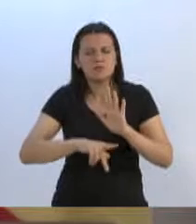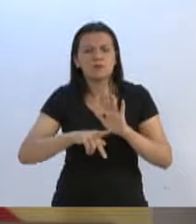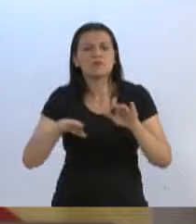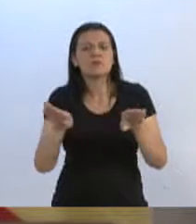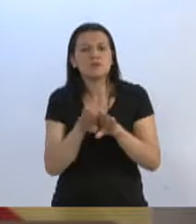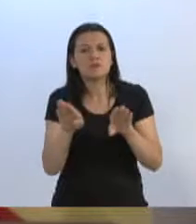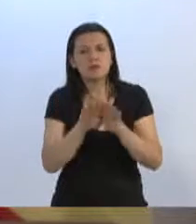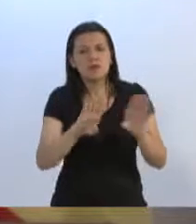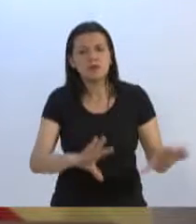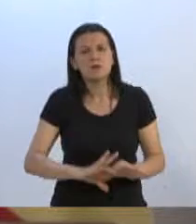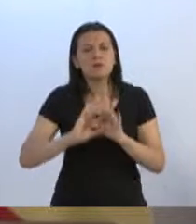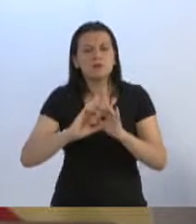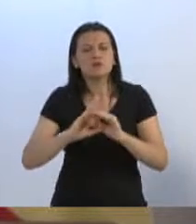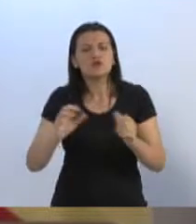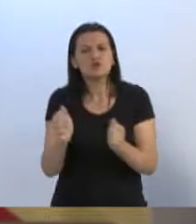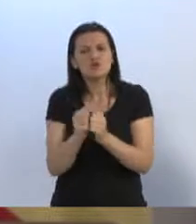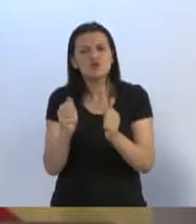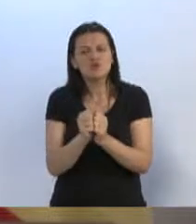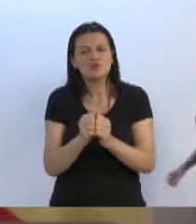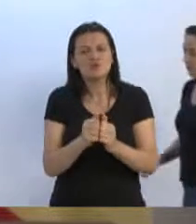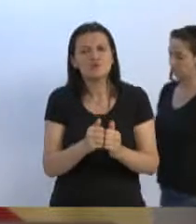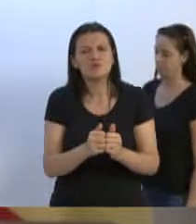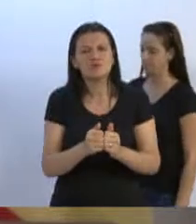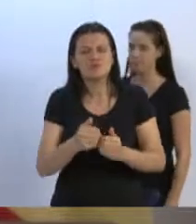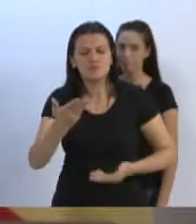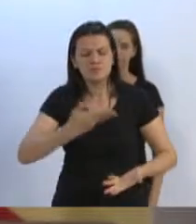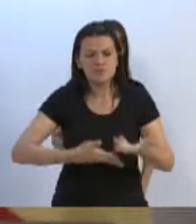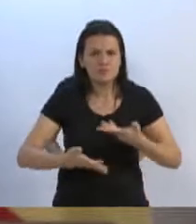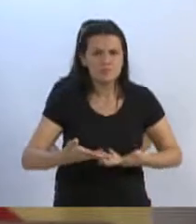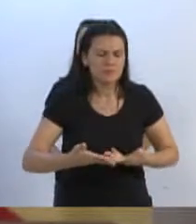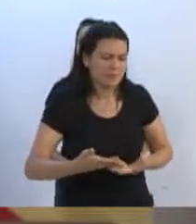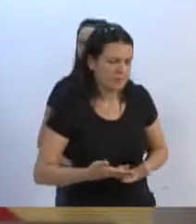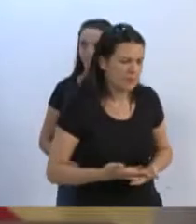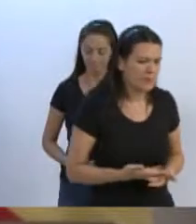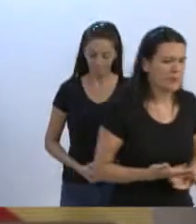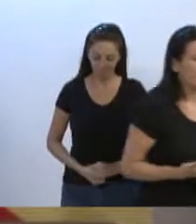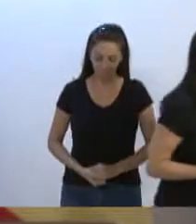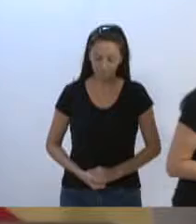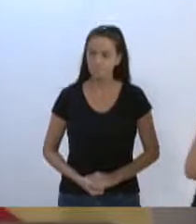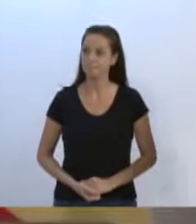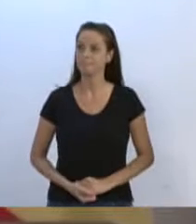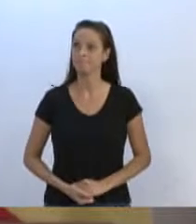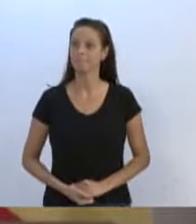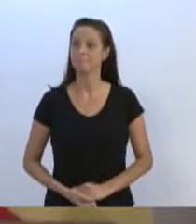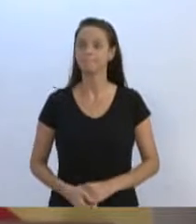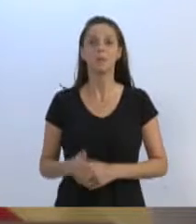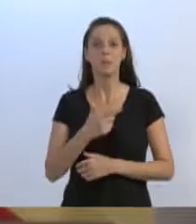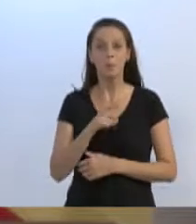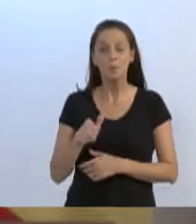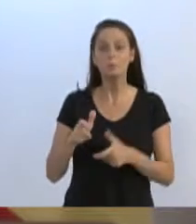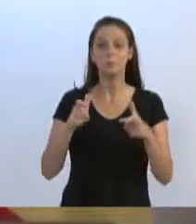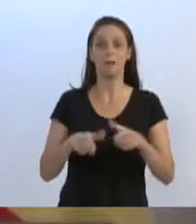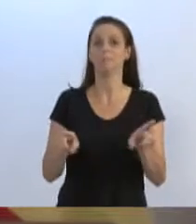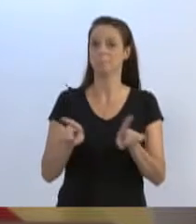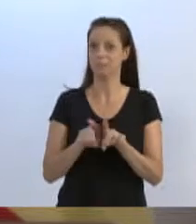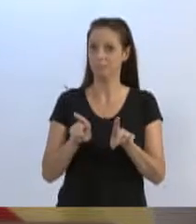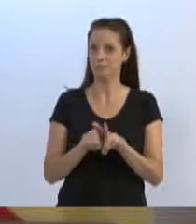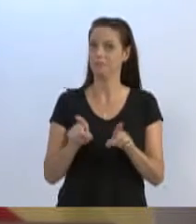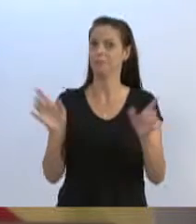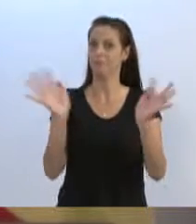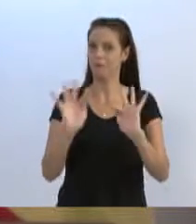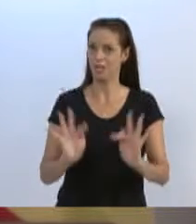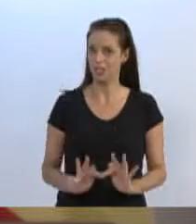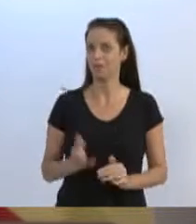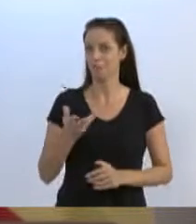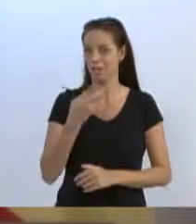aos parceiros, as pessoas que estão envolvidas nisso, porque é muito importante e é um destaque aqui na nossa população. E outro ponto com muita felicidade que eu quero